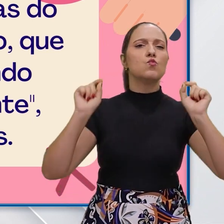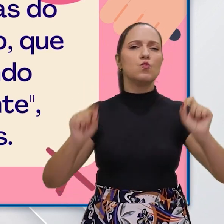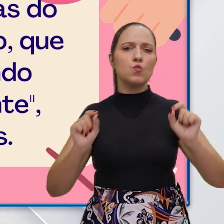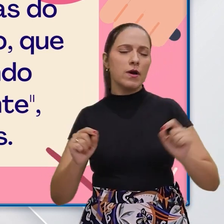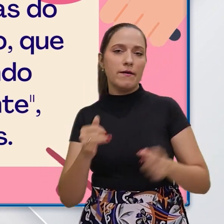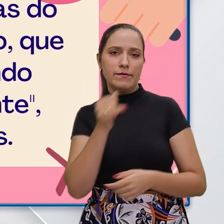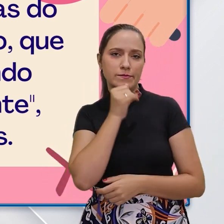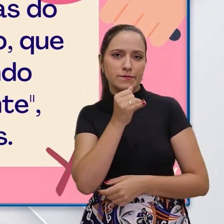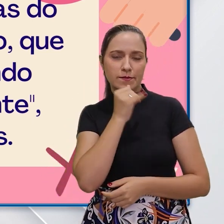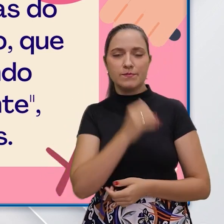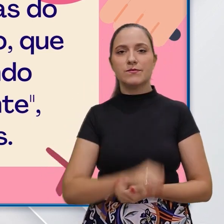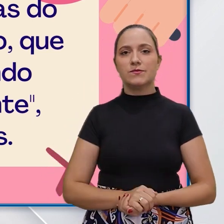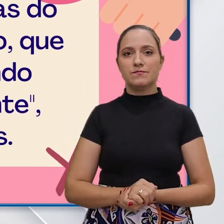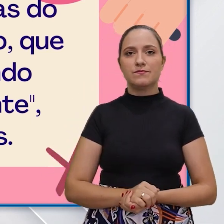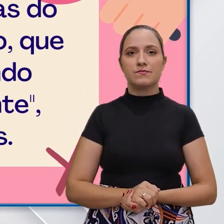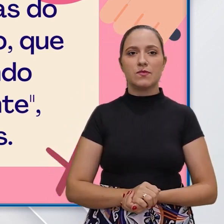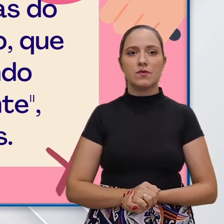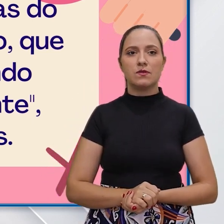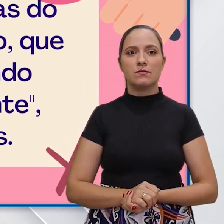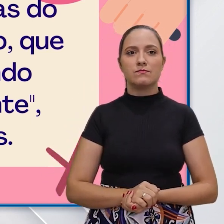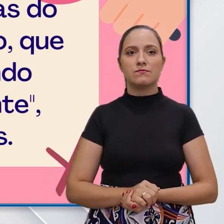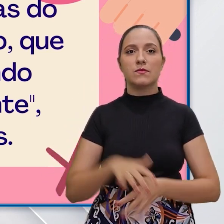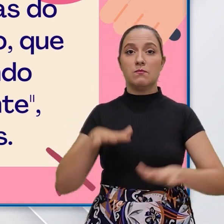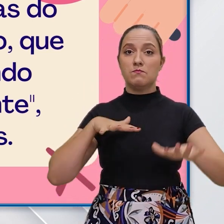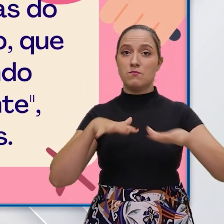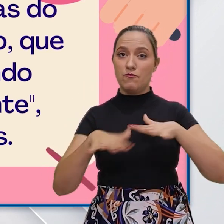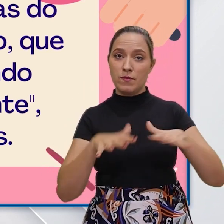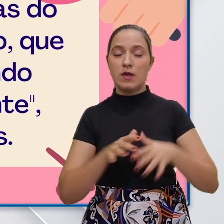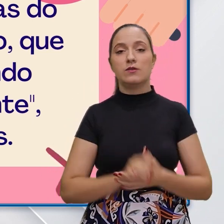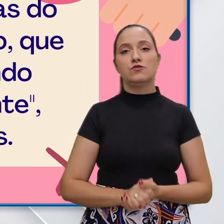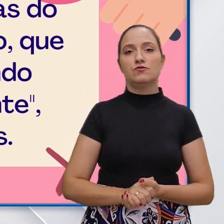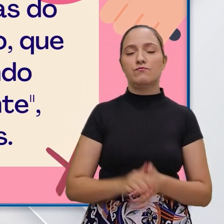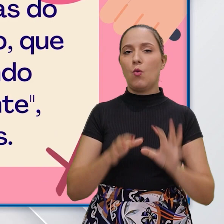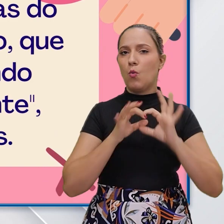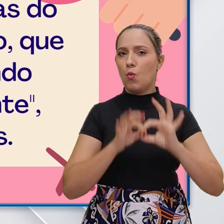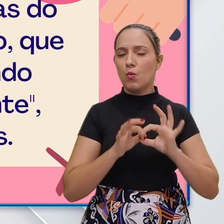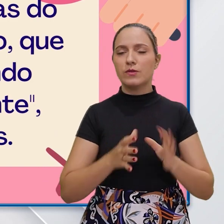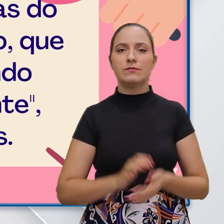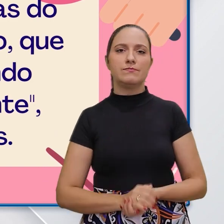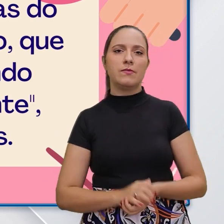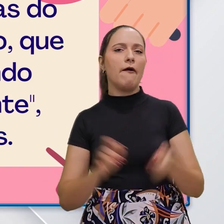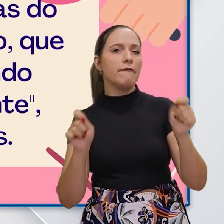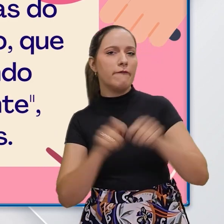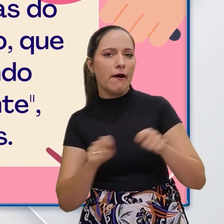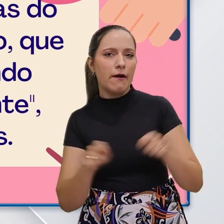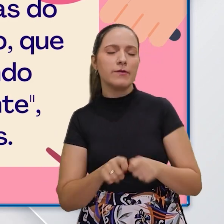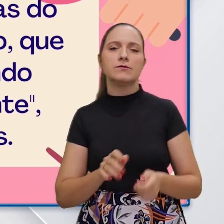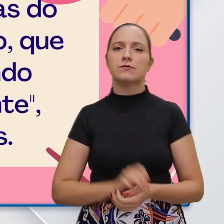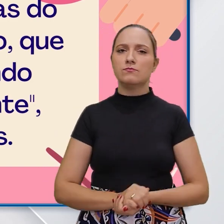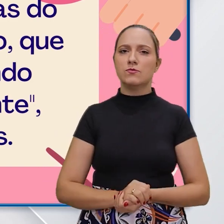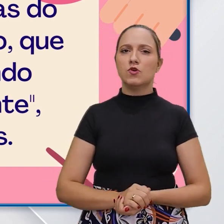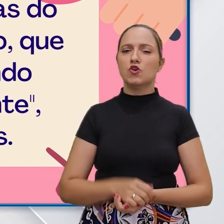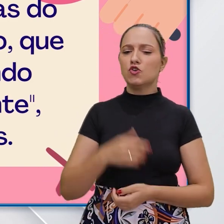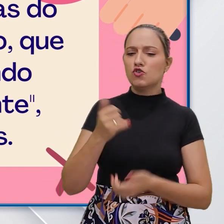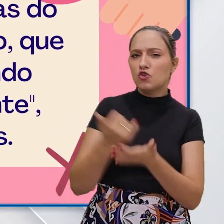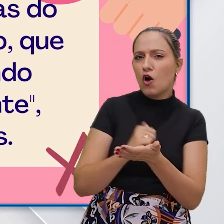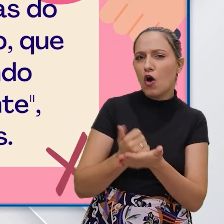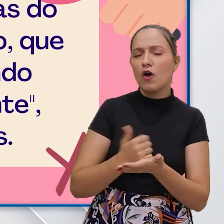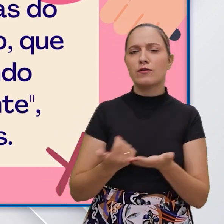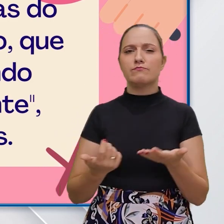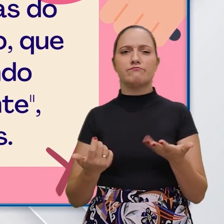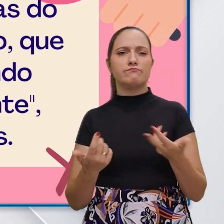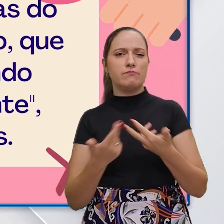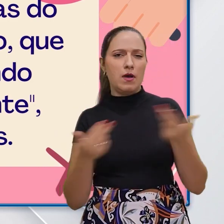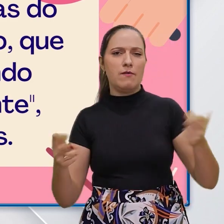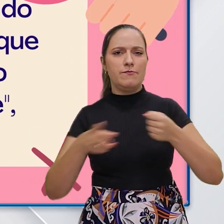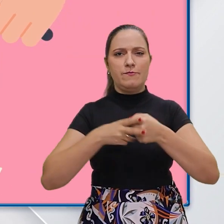direto, como pule, movimente, faça, jogue,